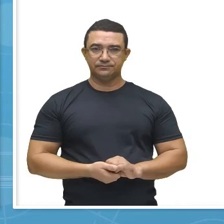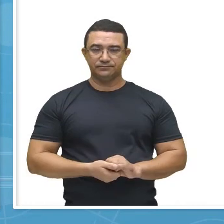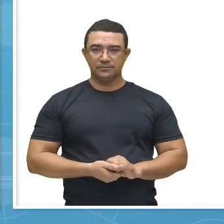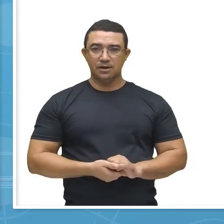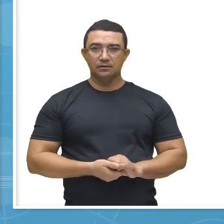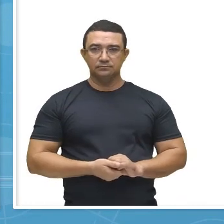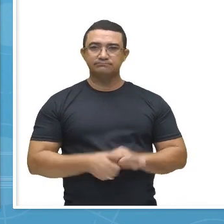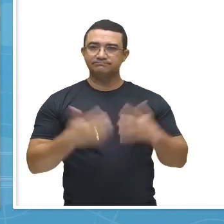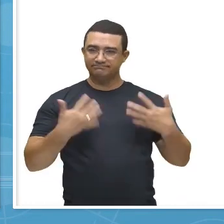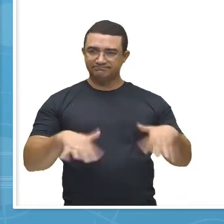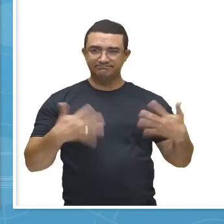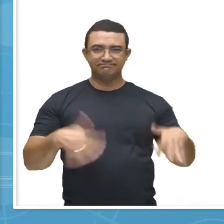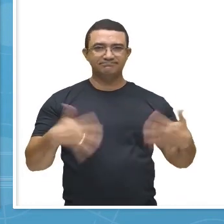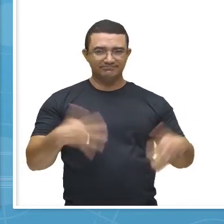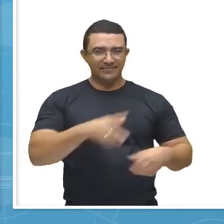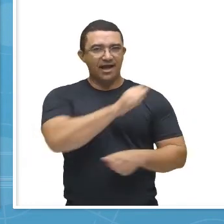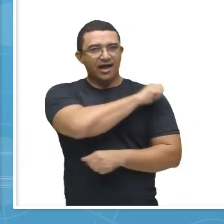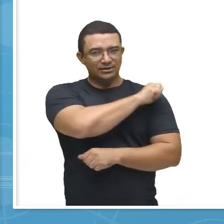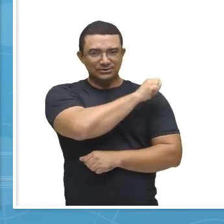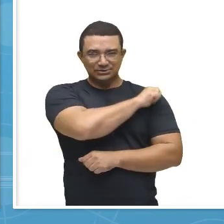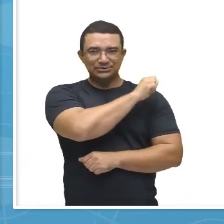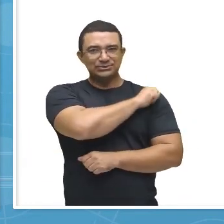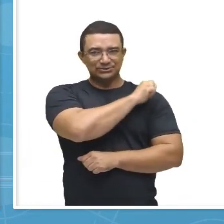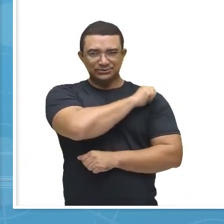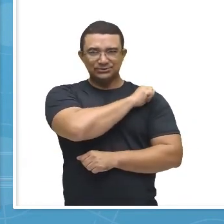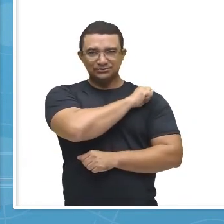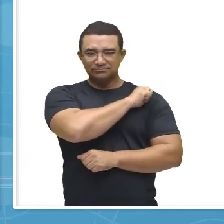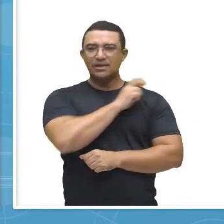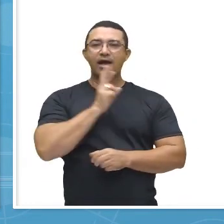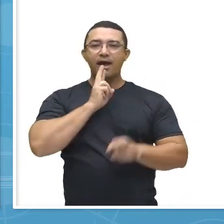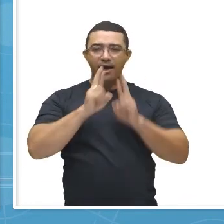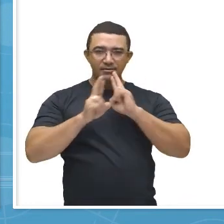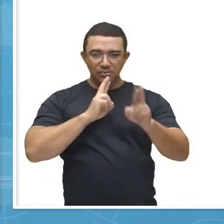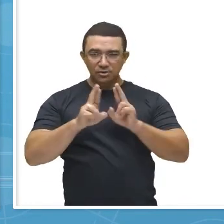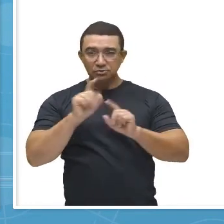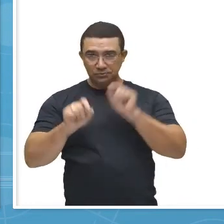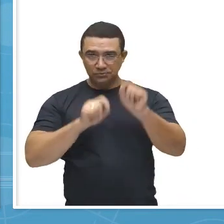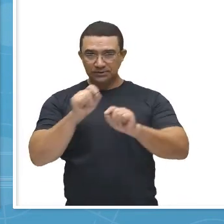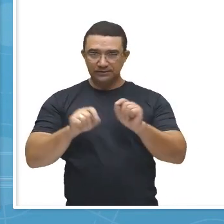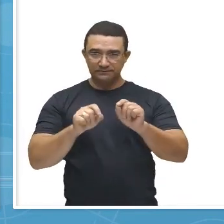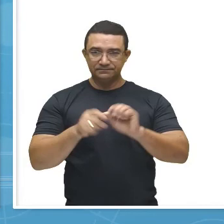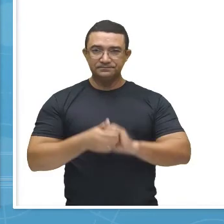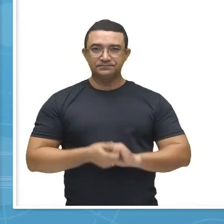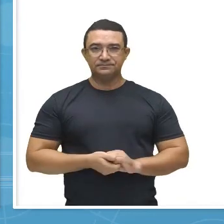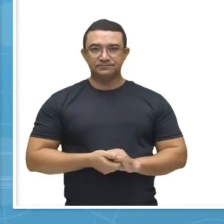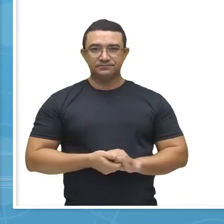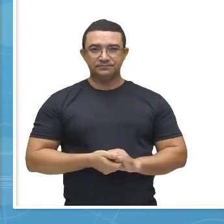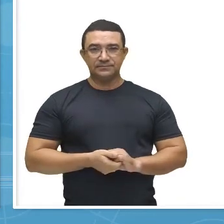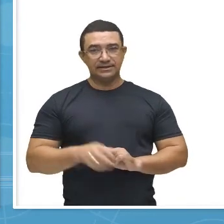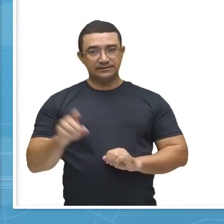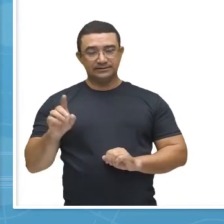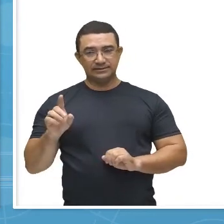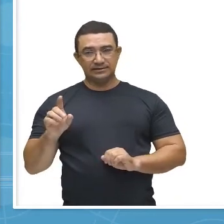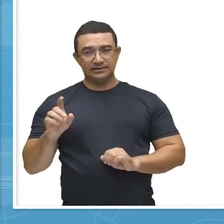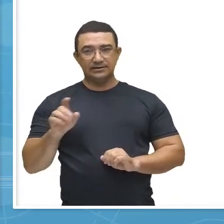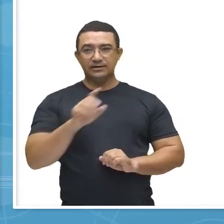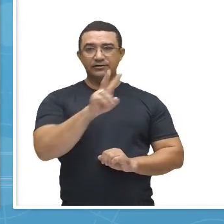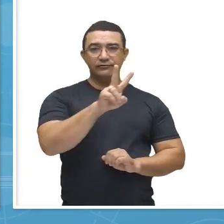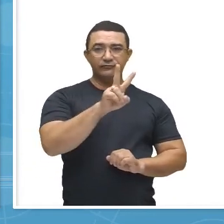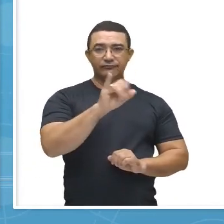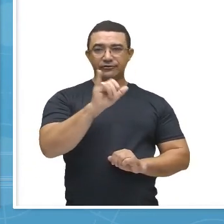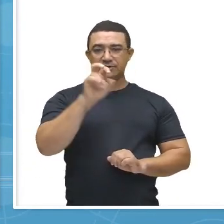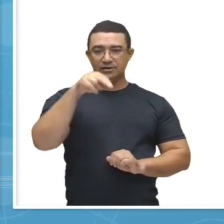Muitos aqui responderam, com exceção aqui do Vinícius. O Vinícius Gabriel falou letra D. Não é letra D, viu,